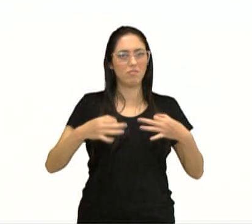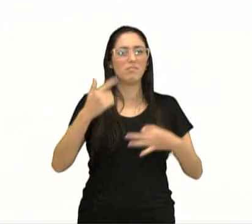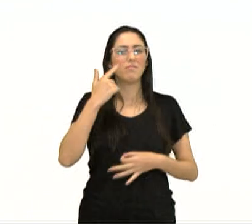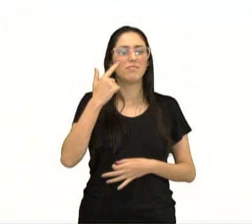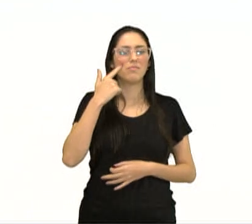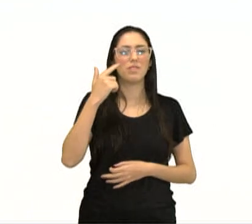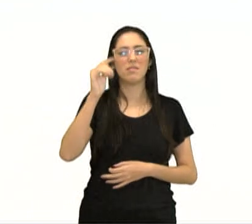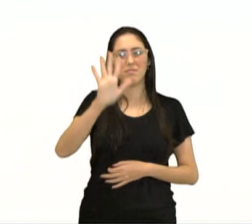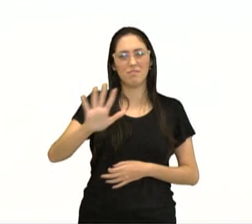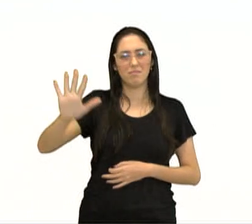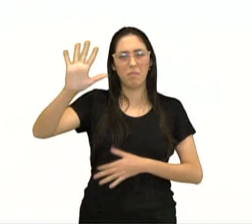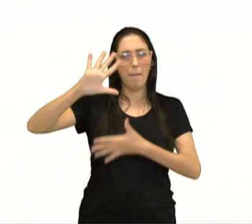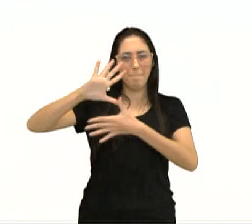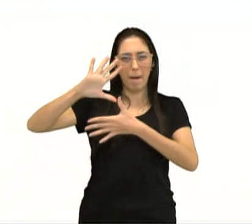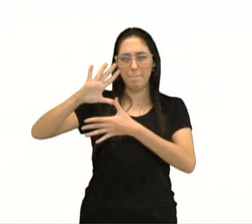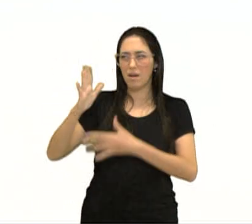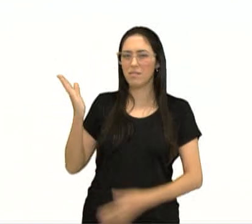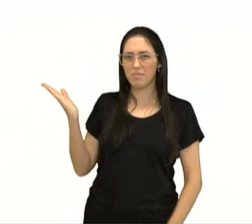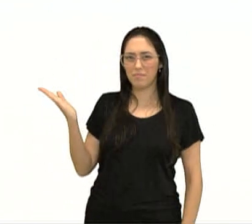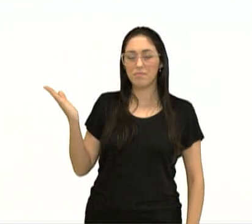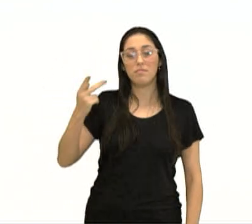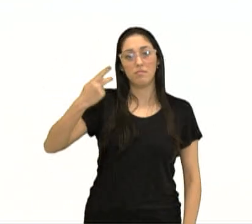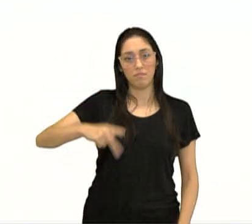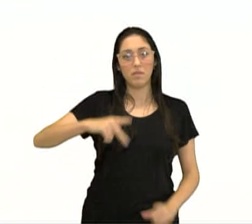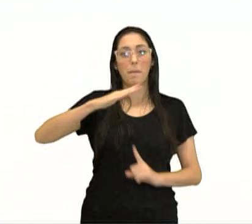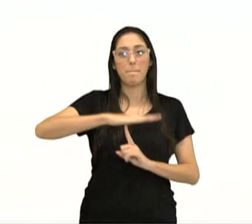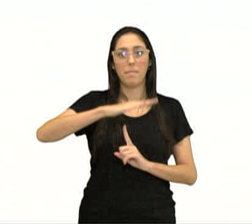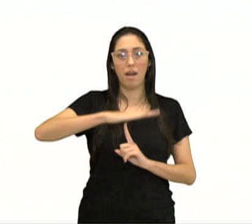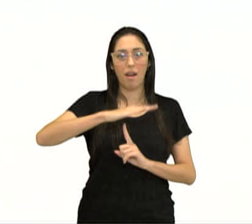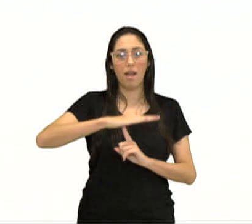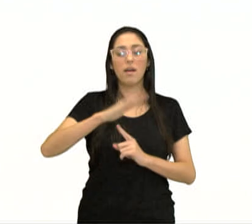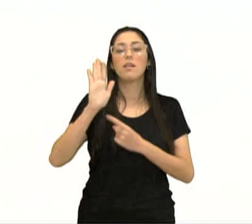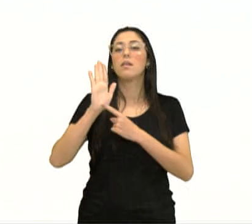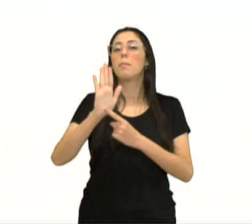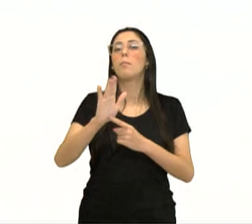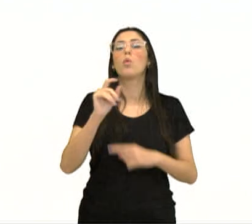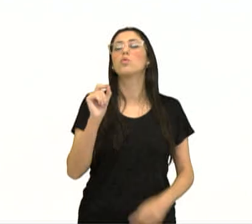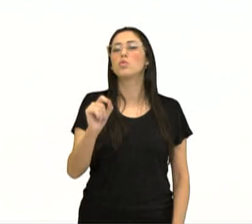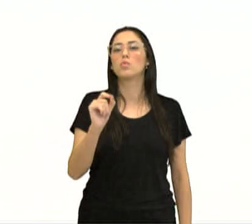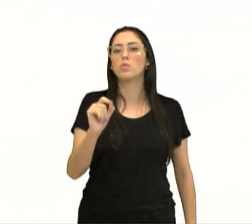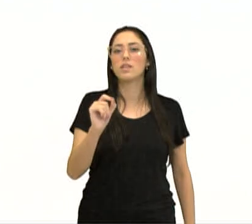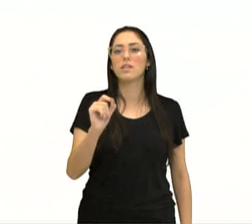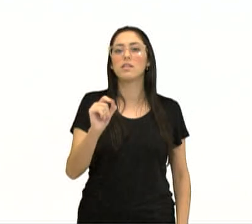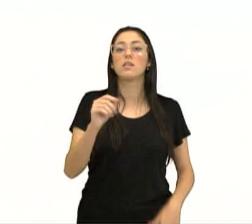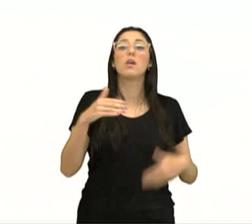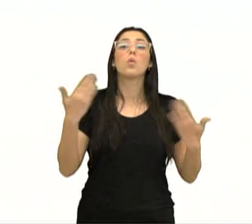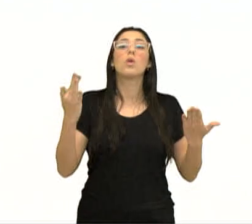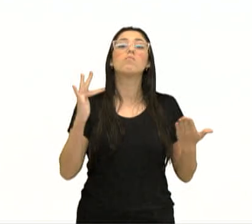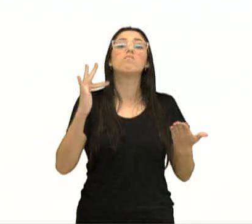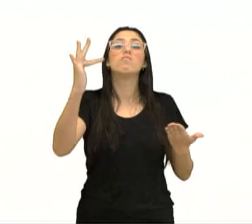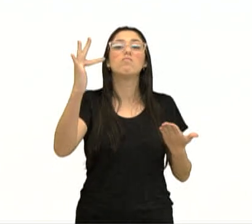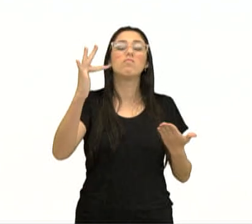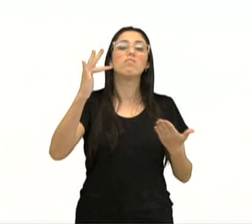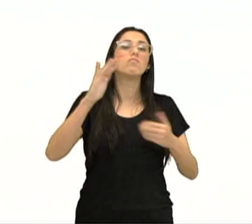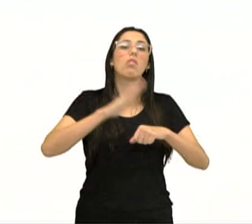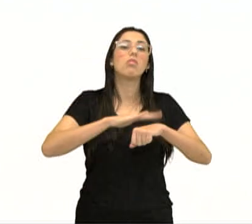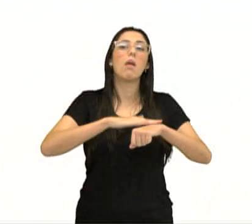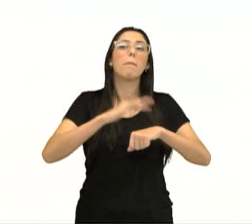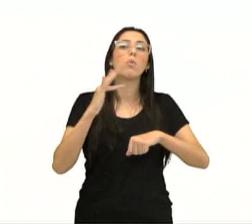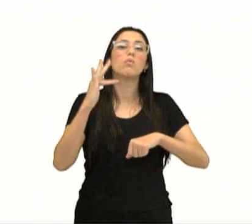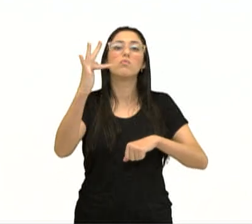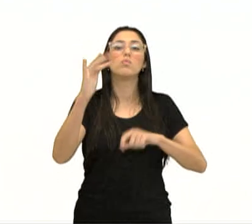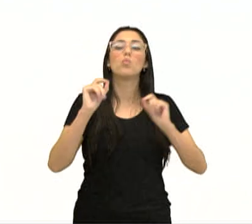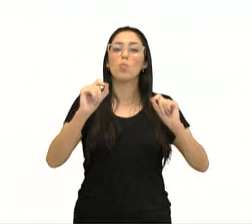direito da tela é um mapa do estado do Paraná que mostra para você a previsão do tempo. Quando